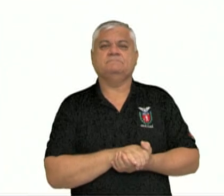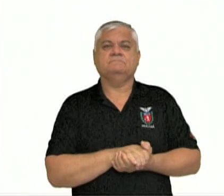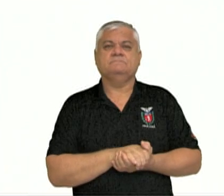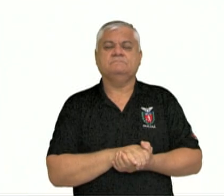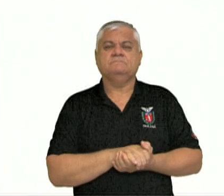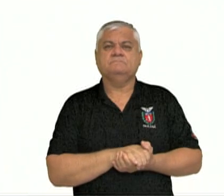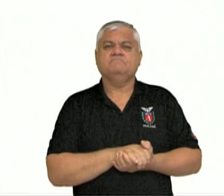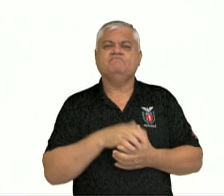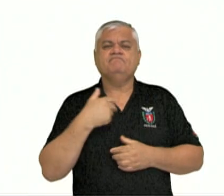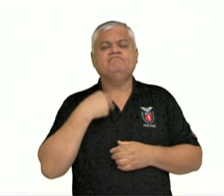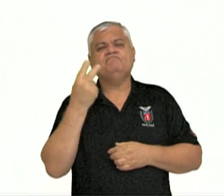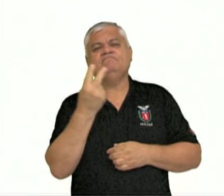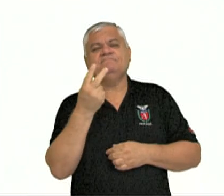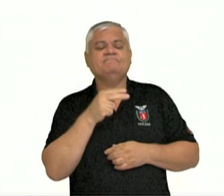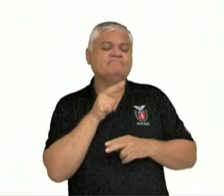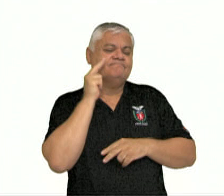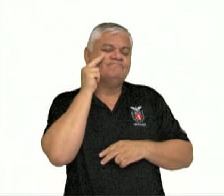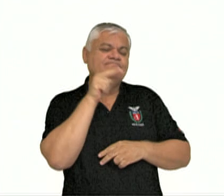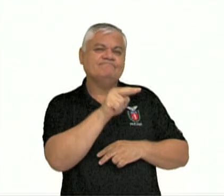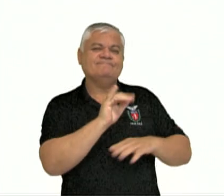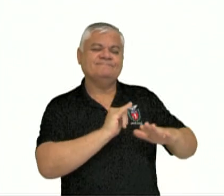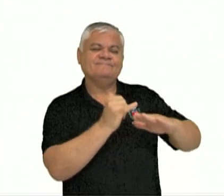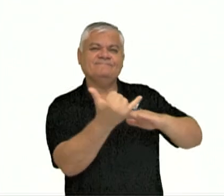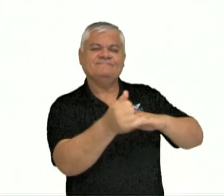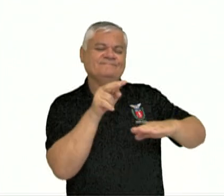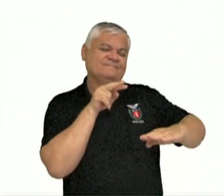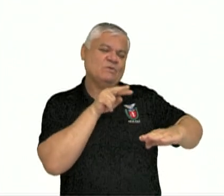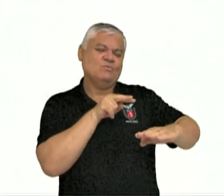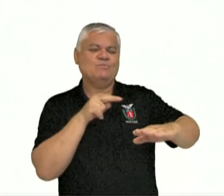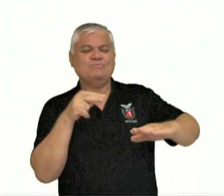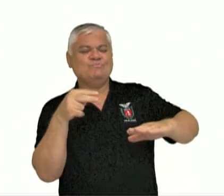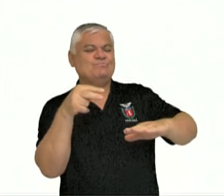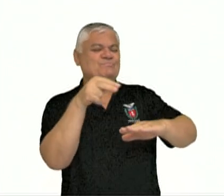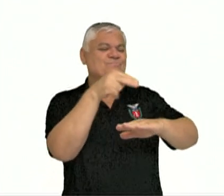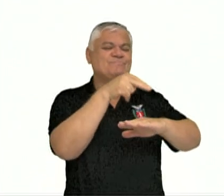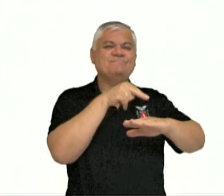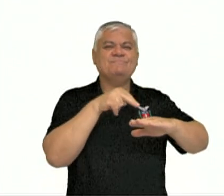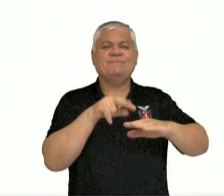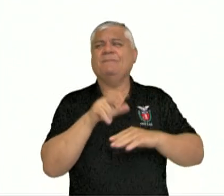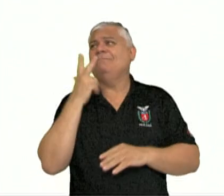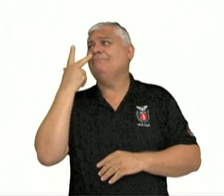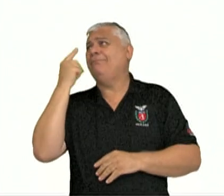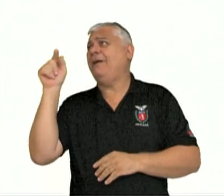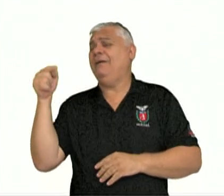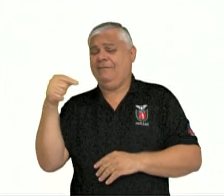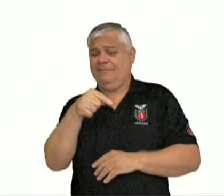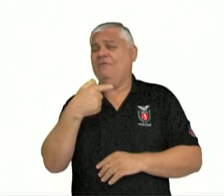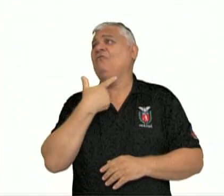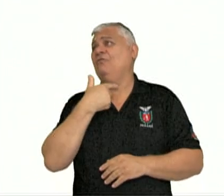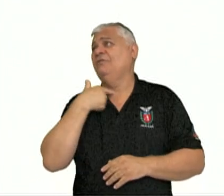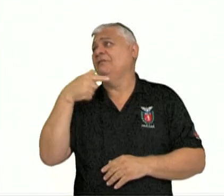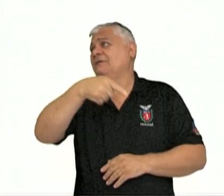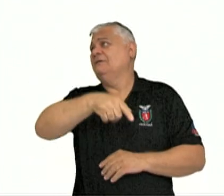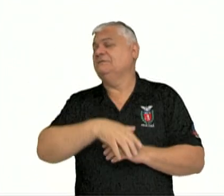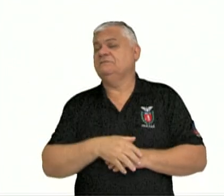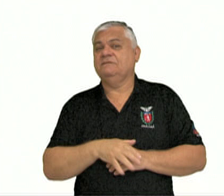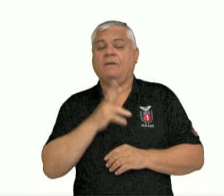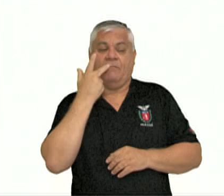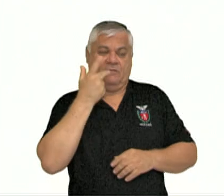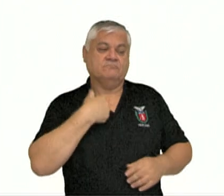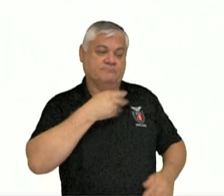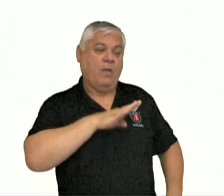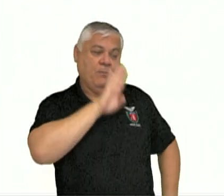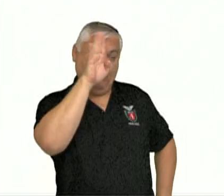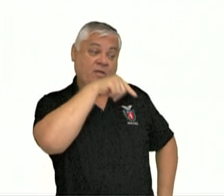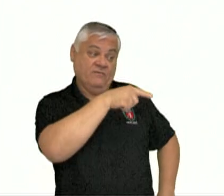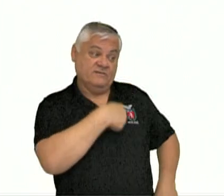E ficavam olhando a ilha perdida. Se falavam com o pai, este prometia: quando forem mais velhos, faremos uma